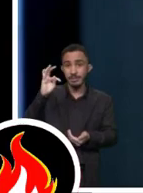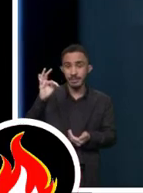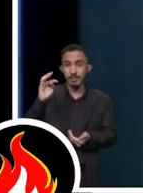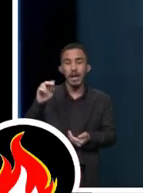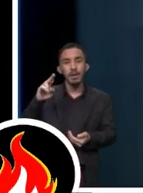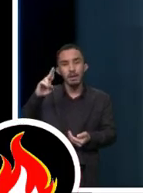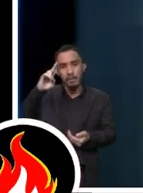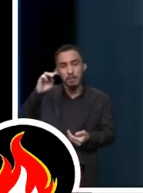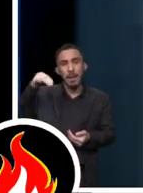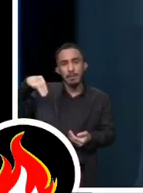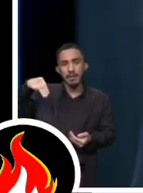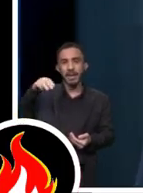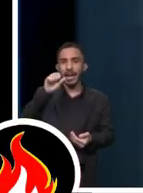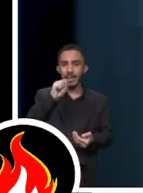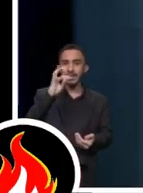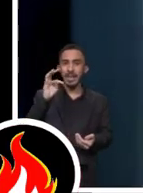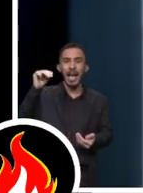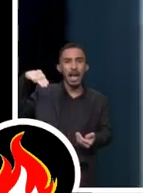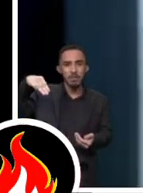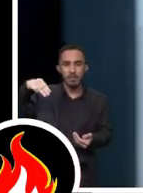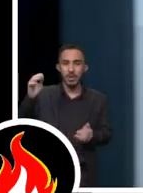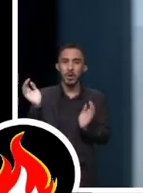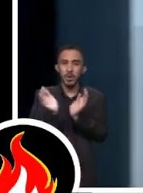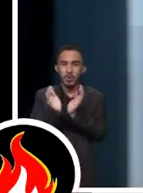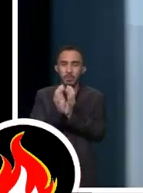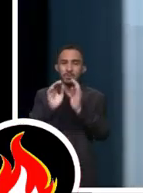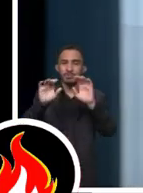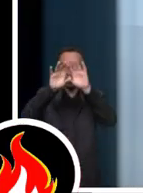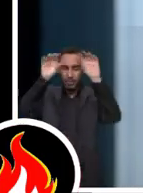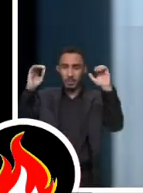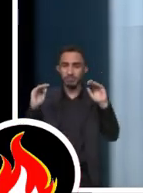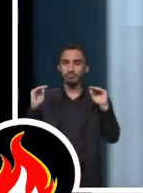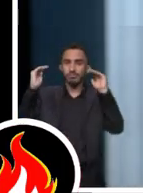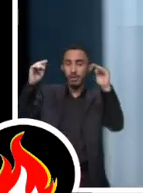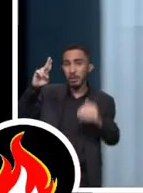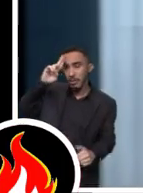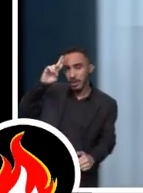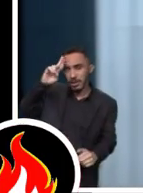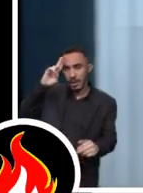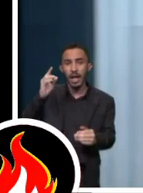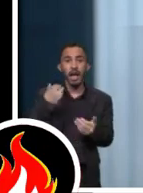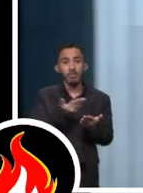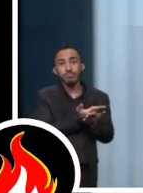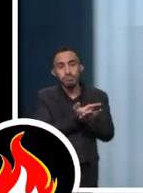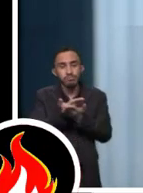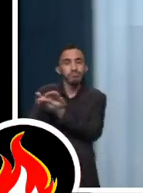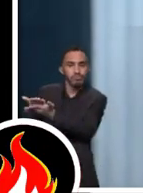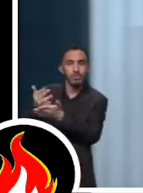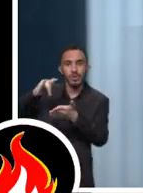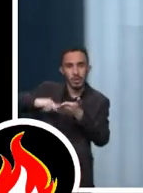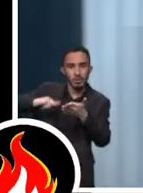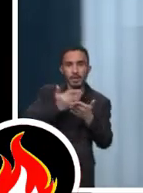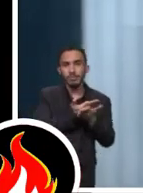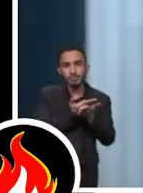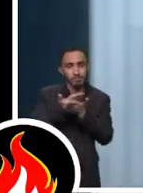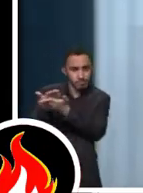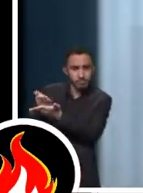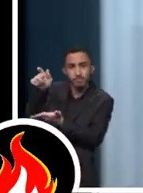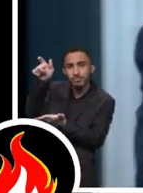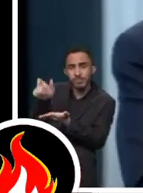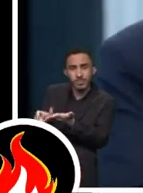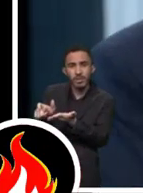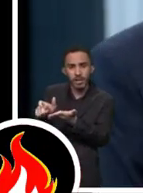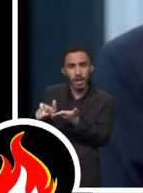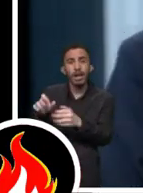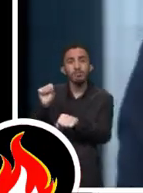no stm não tem nenhuma amizade com ele mandei lá o da justiça e não foi ele viu que as falhando